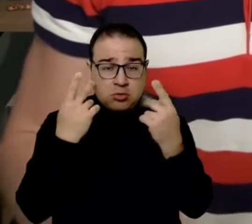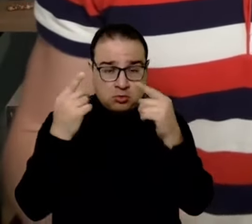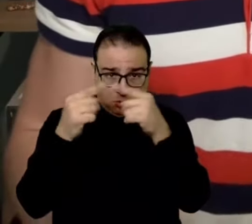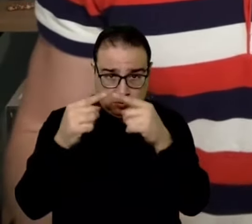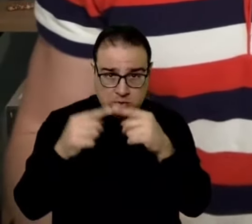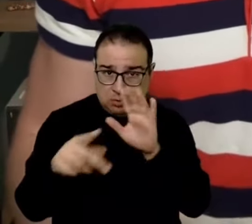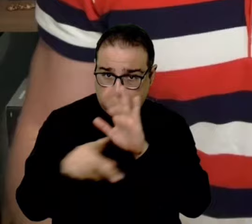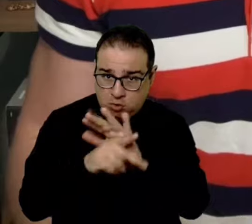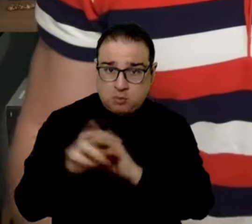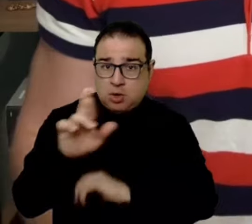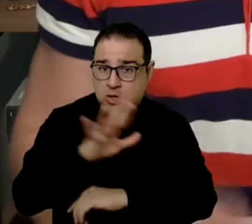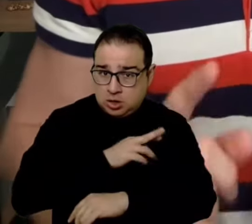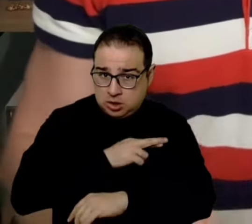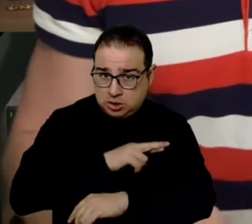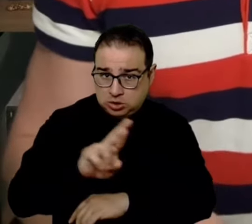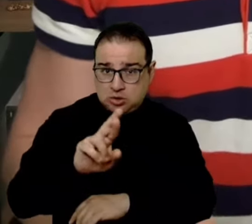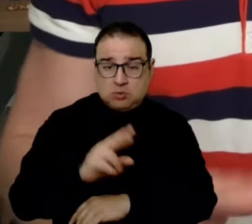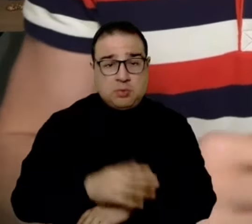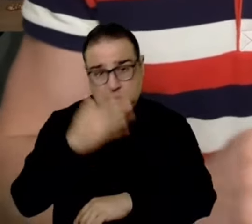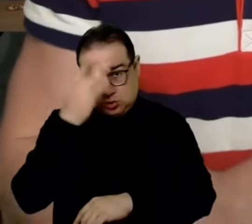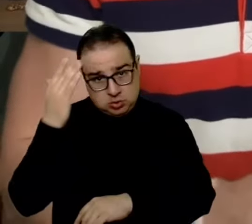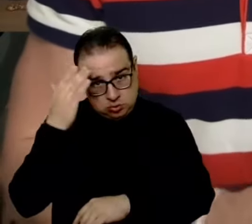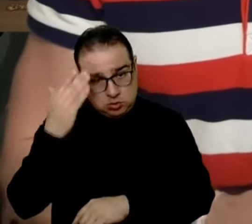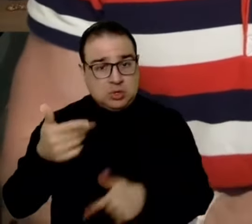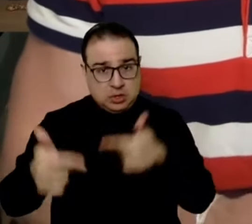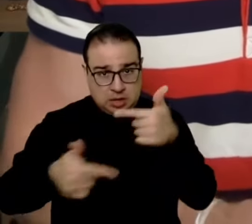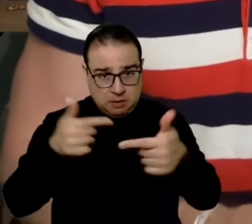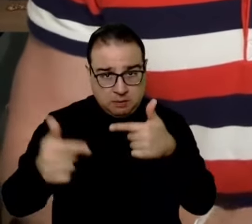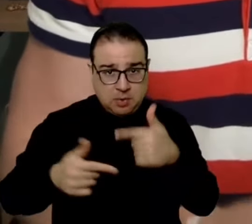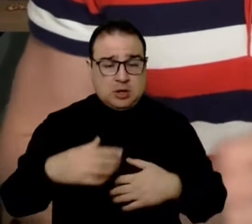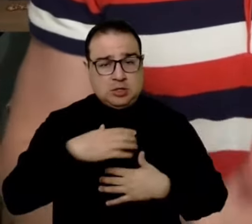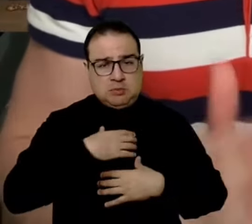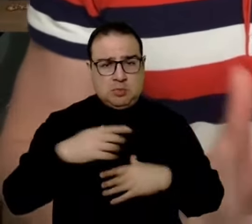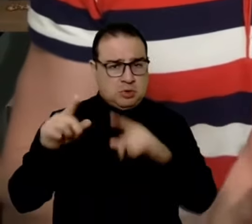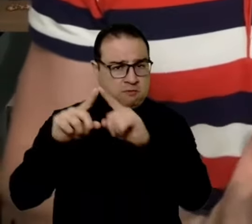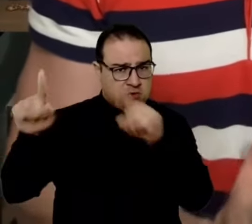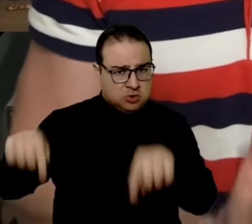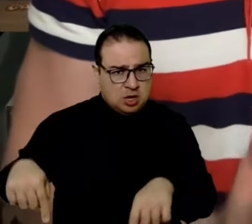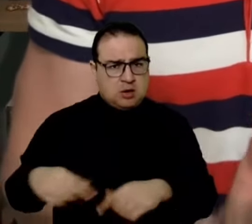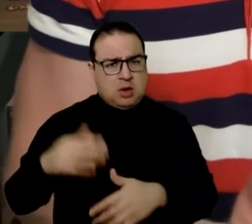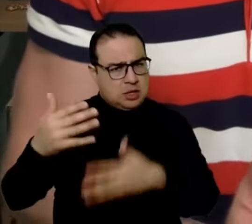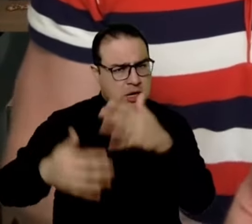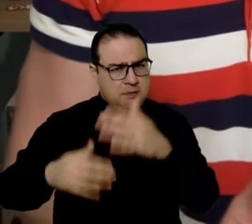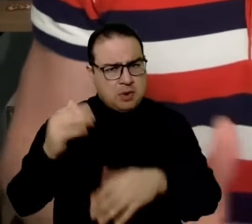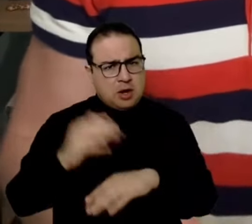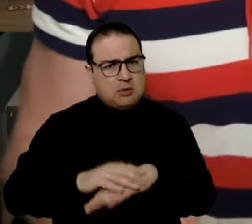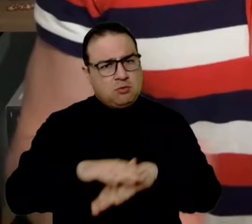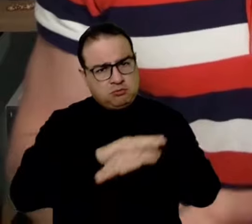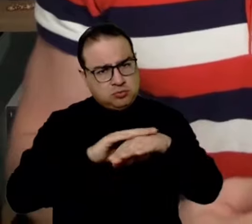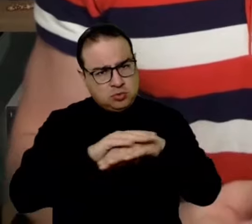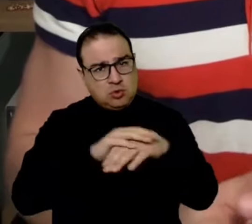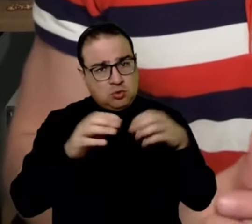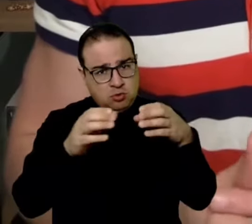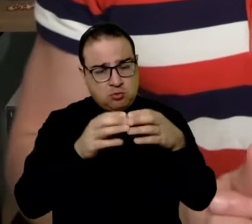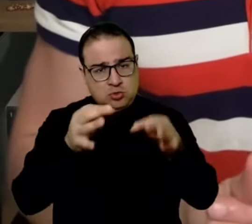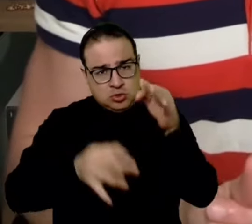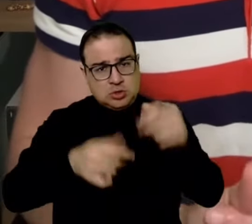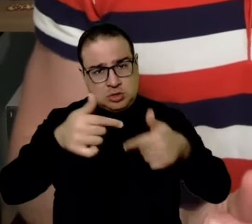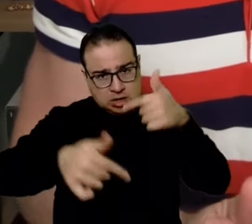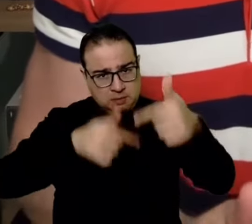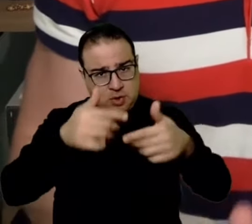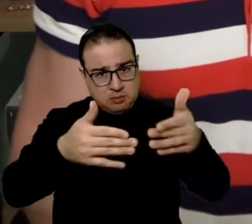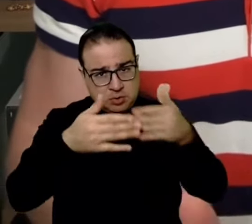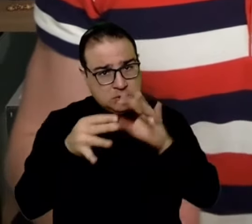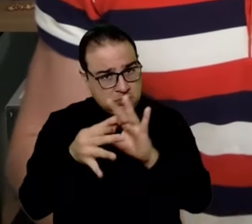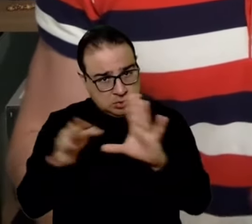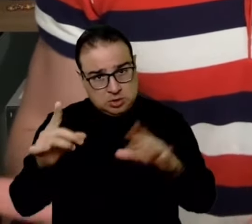de natureza religiosa. Por isso, a empregada e o empregado que se sentirem prejudicados podem procurar a Justiça do